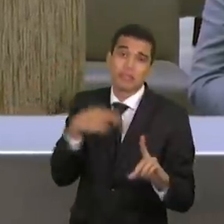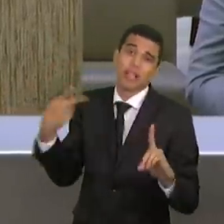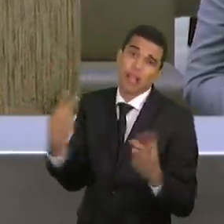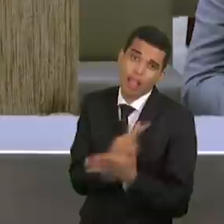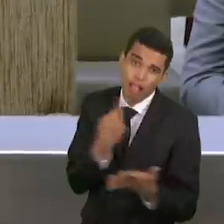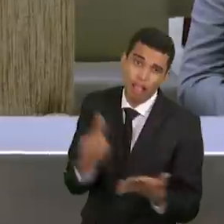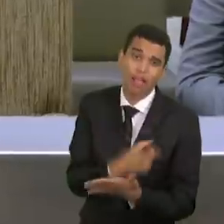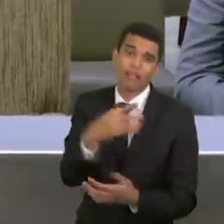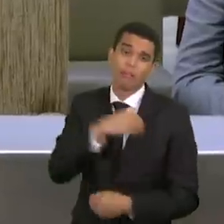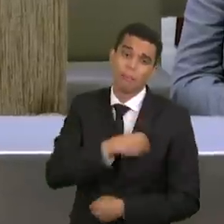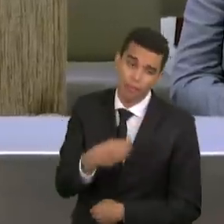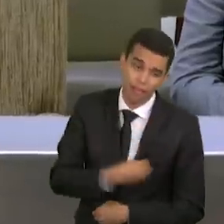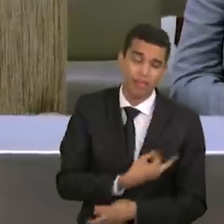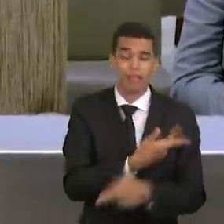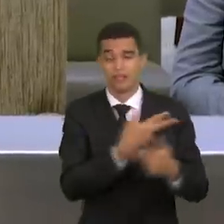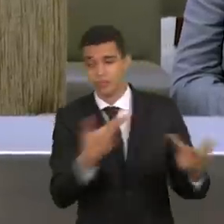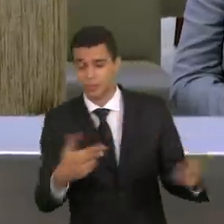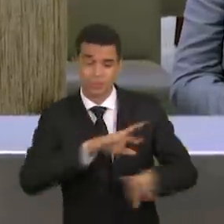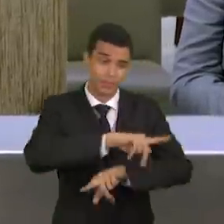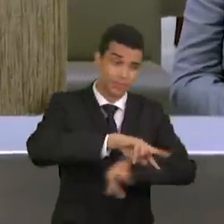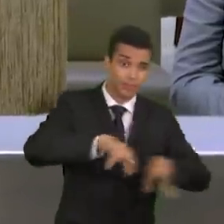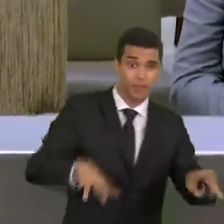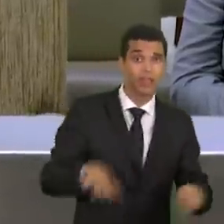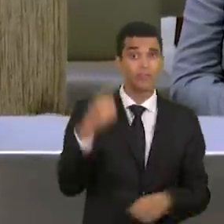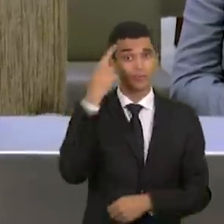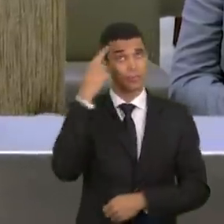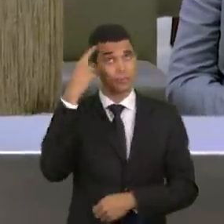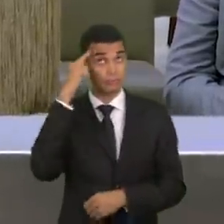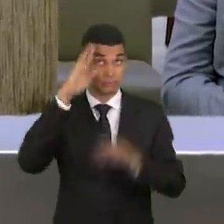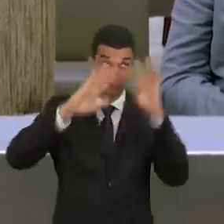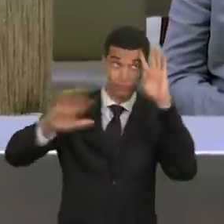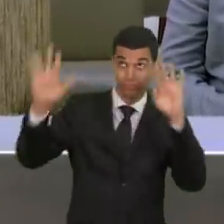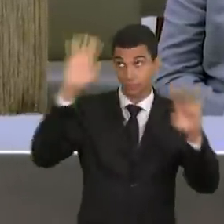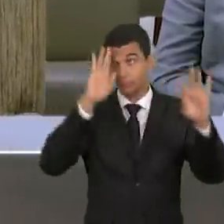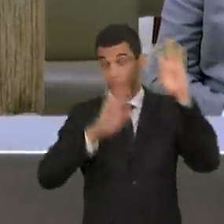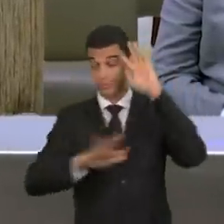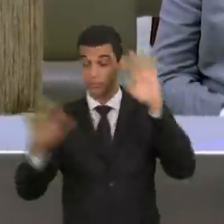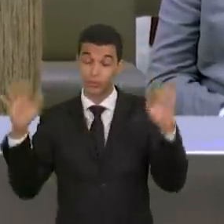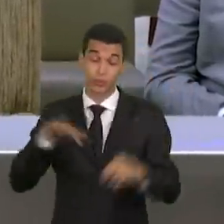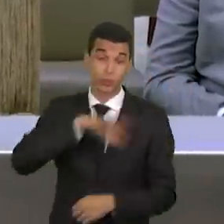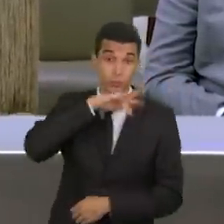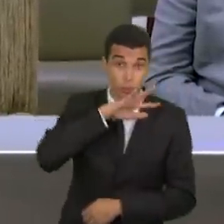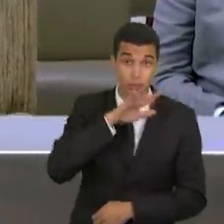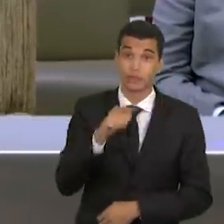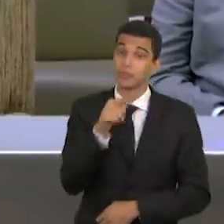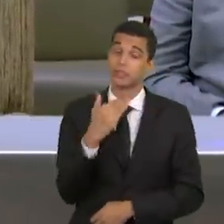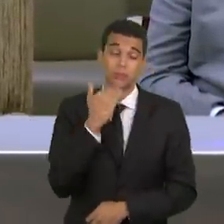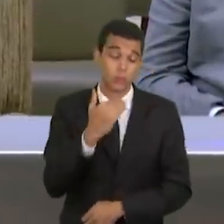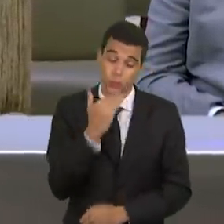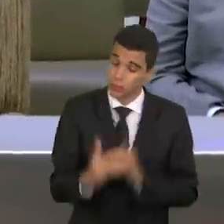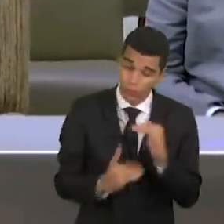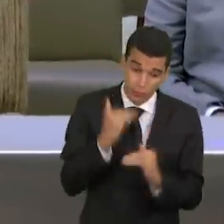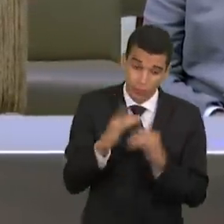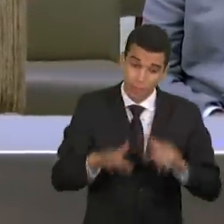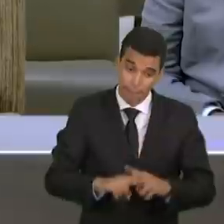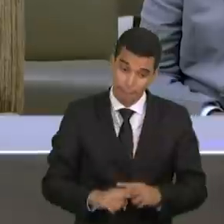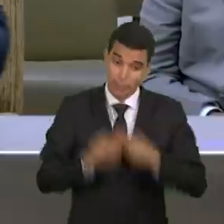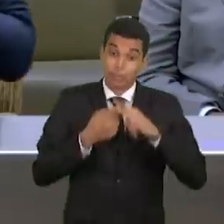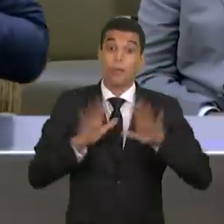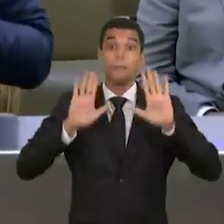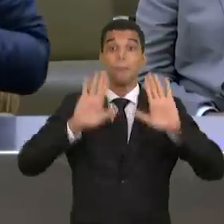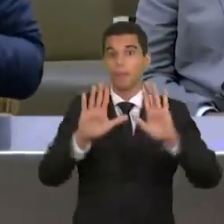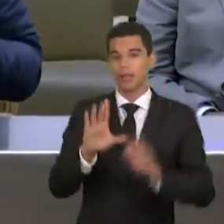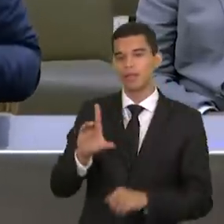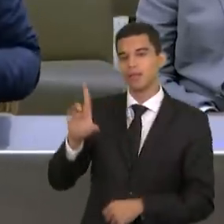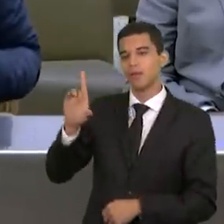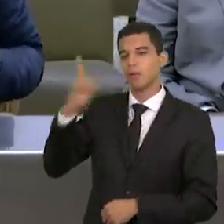envolvido nisso, envolvido naquilo. Sua mente está muito perturbada. Você não está conseguindo se aperfeiçoar. Mas olha o que é que Deus